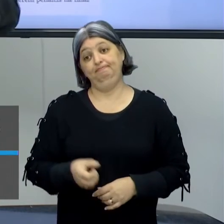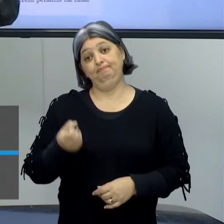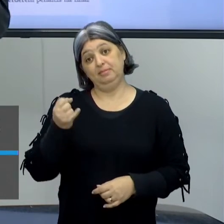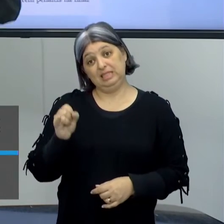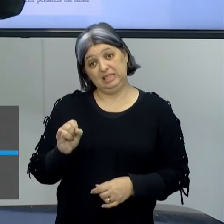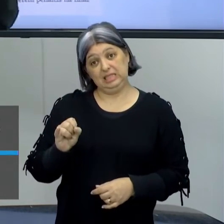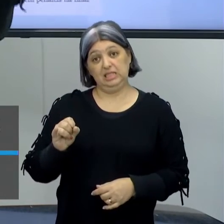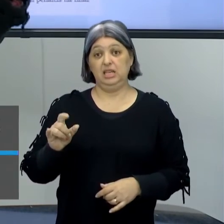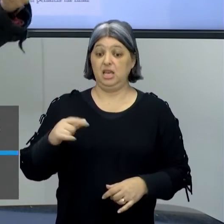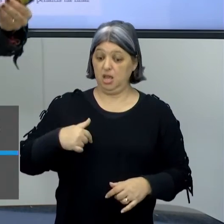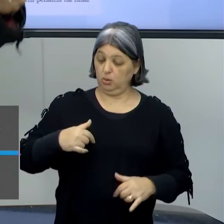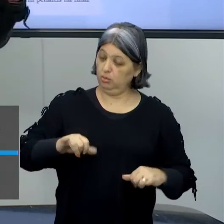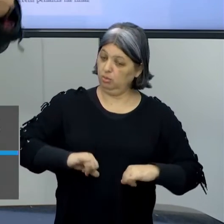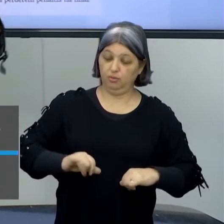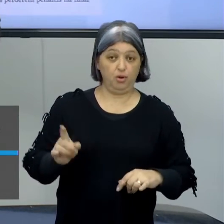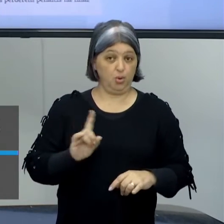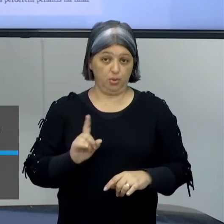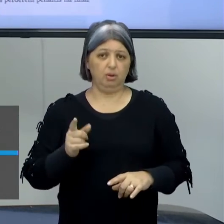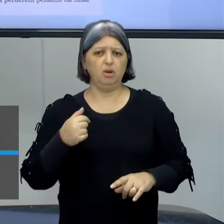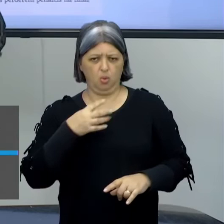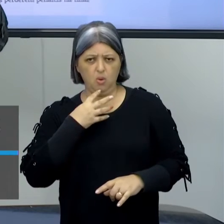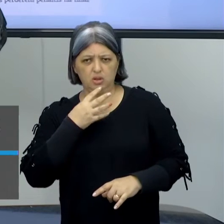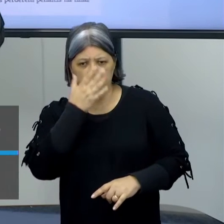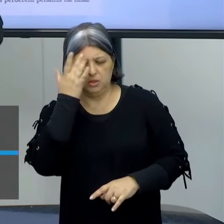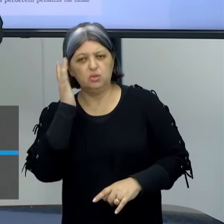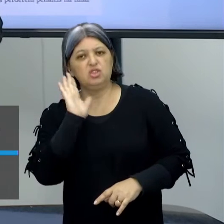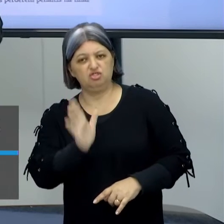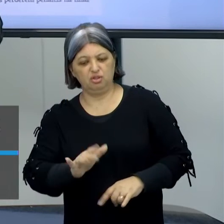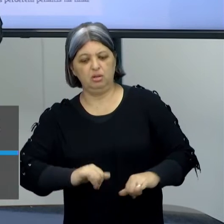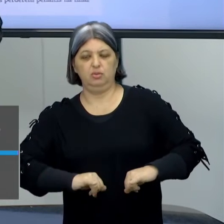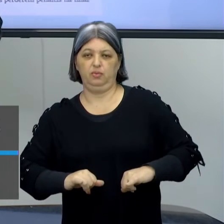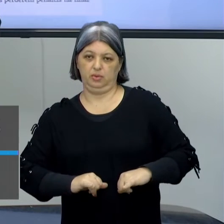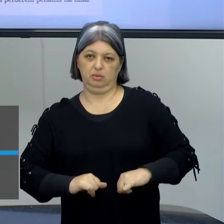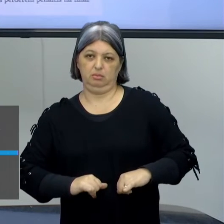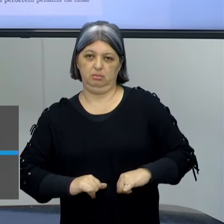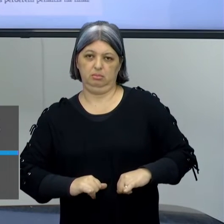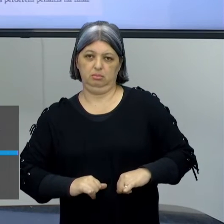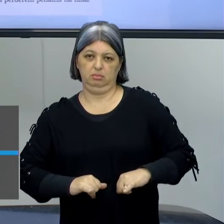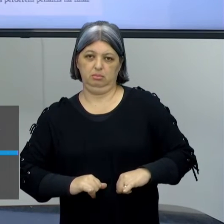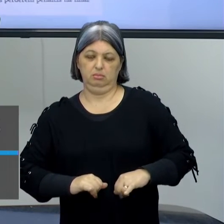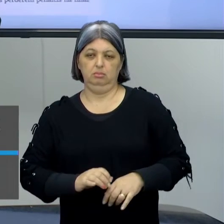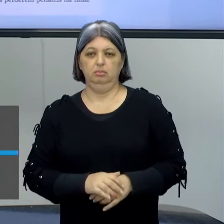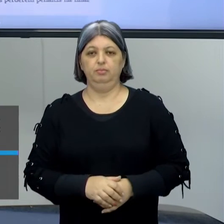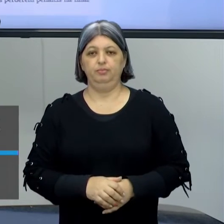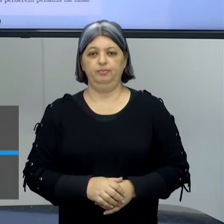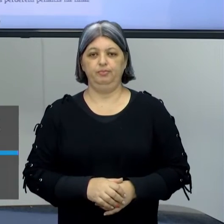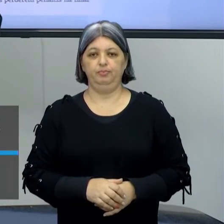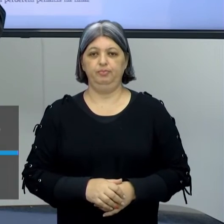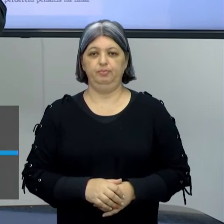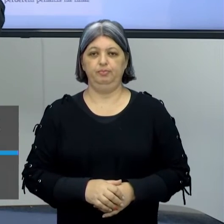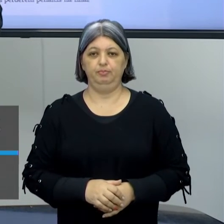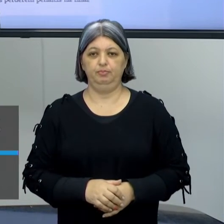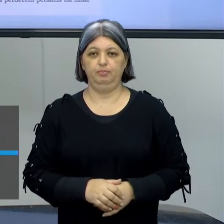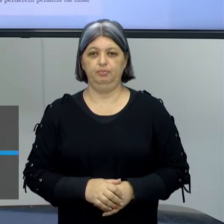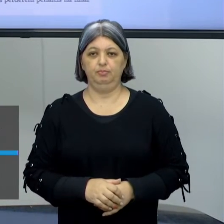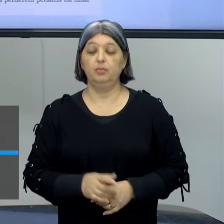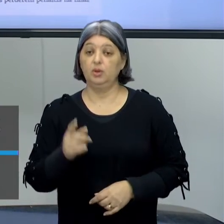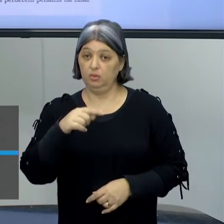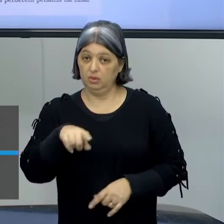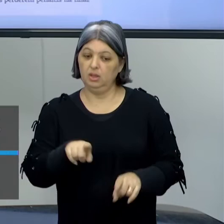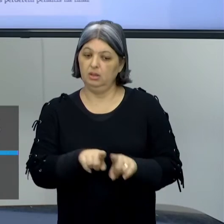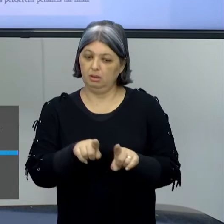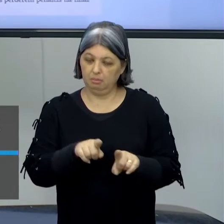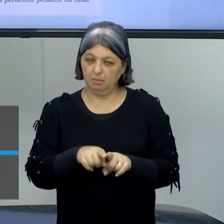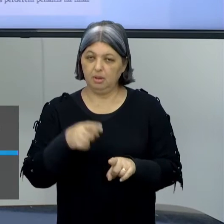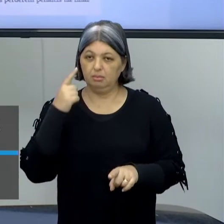ou não, conheço também pessoas que já sofreram. E eu vou dizer para vocês que você também